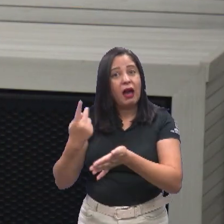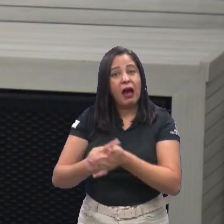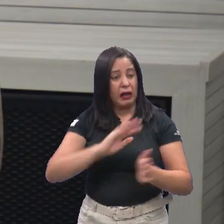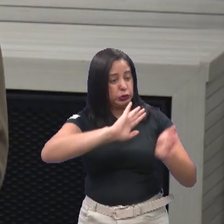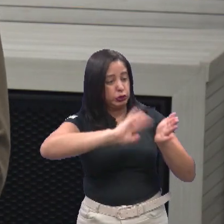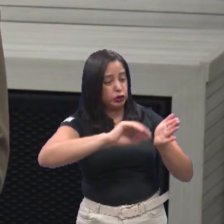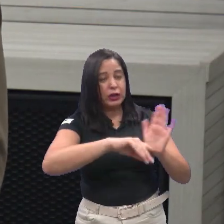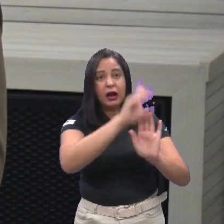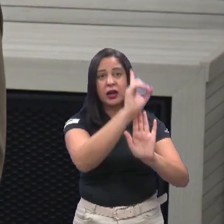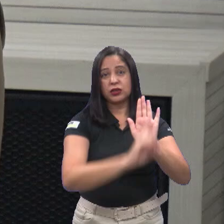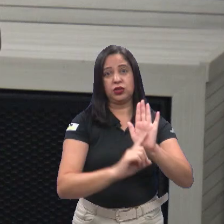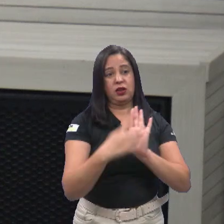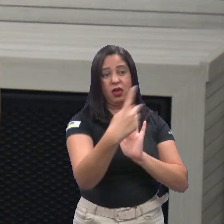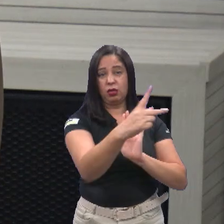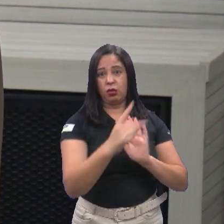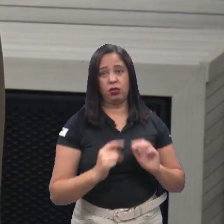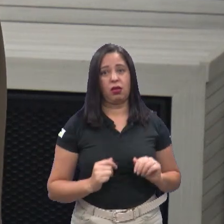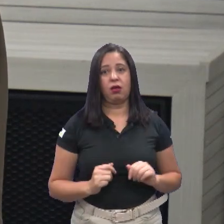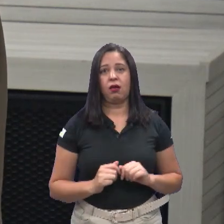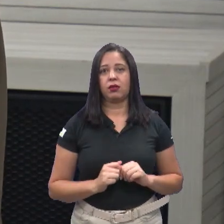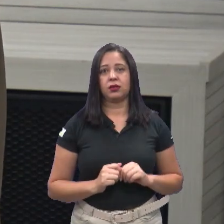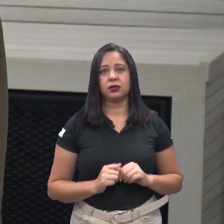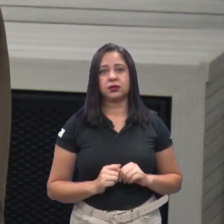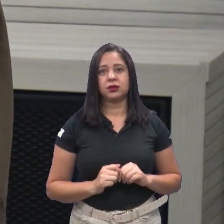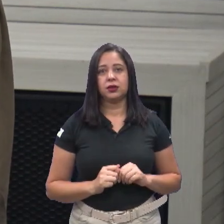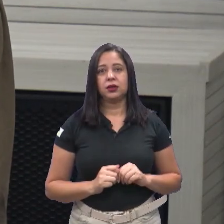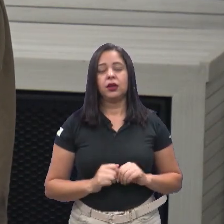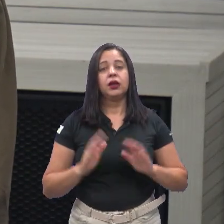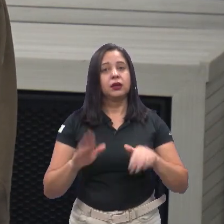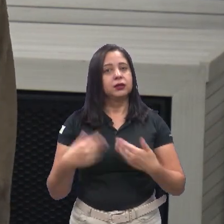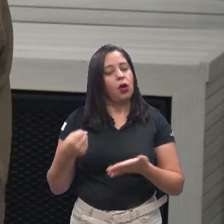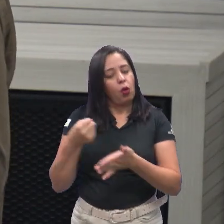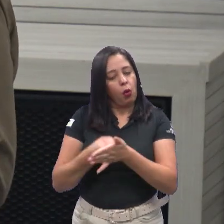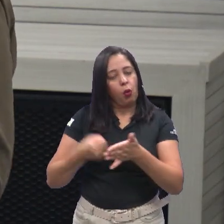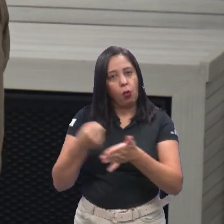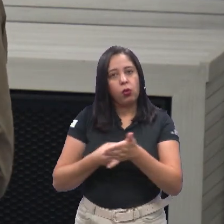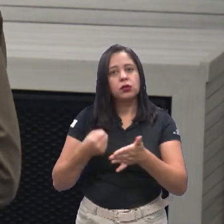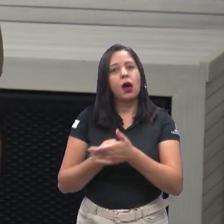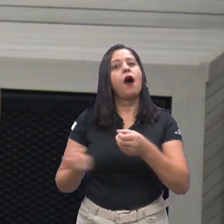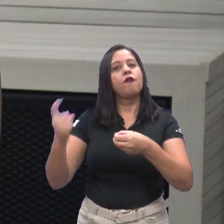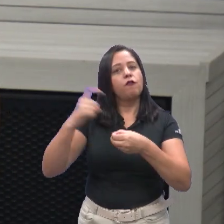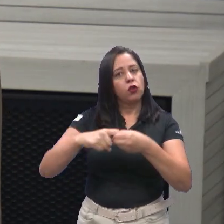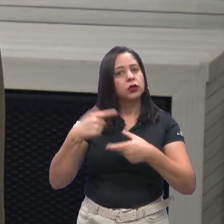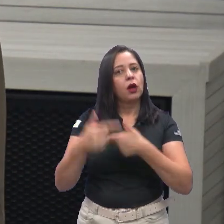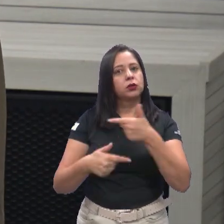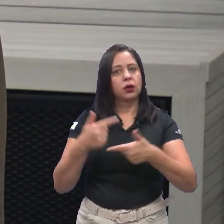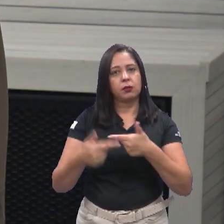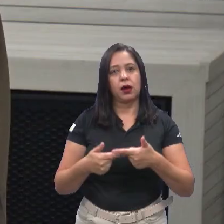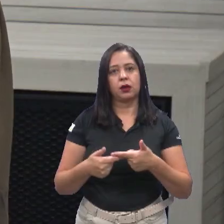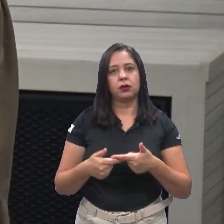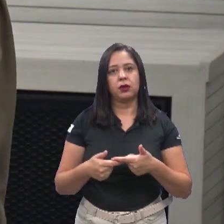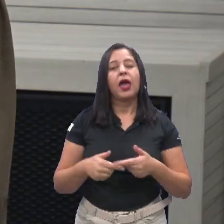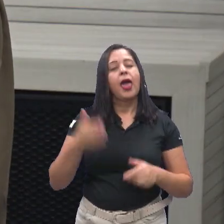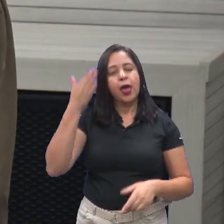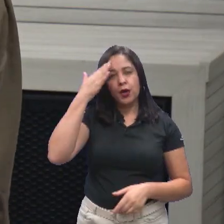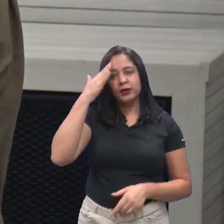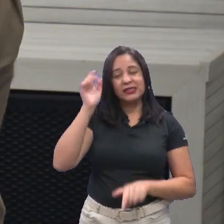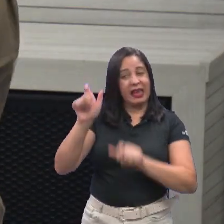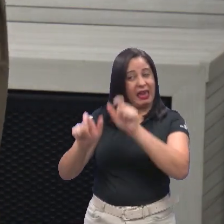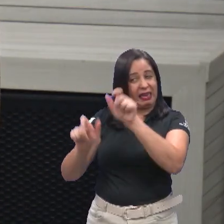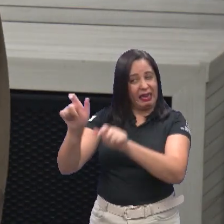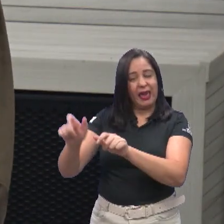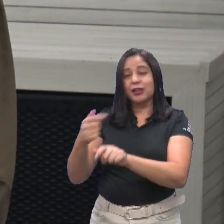errado de não ampliar. E eles vão lutar para que isso seja retomado, porque muitas vezes, eu sei disso, eles não vão poder falar, mas o governo